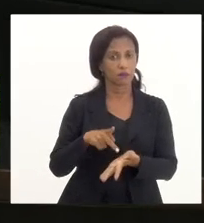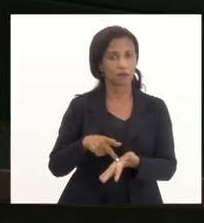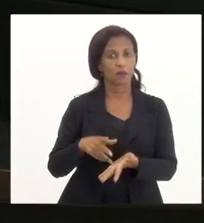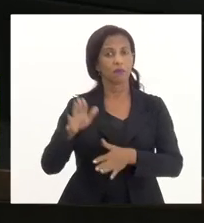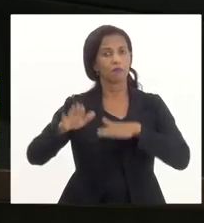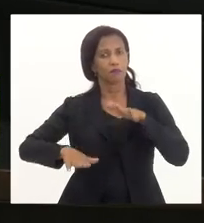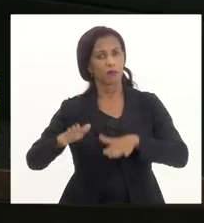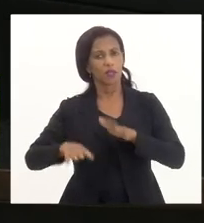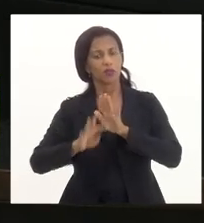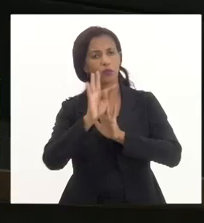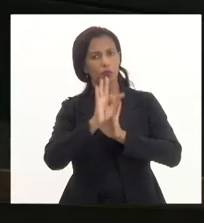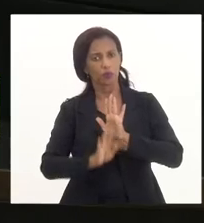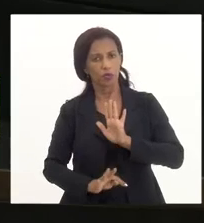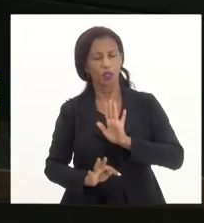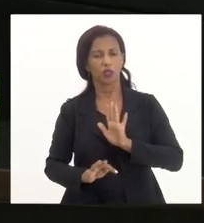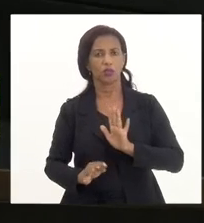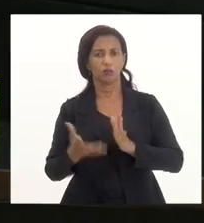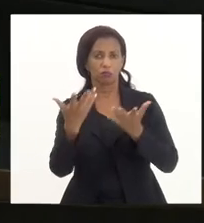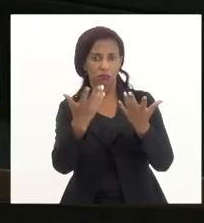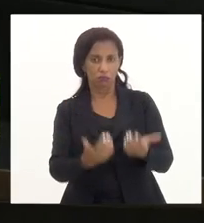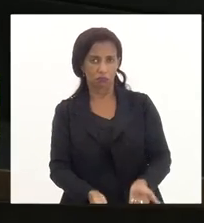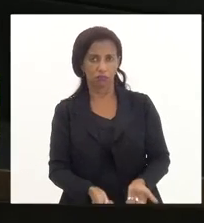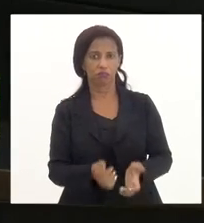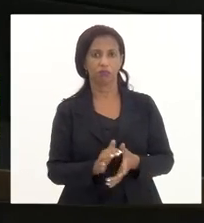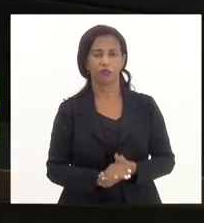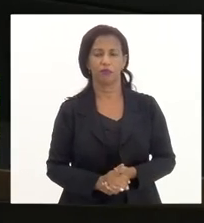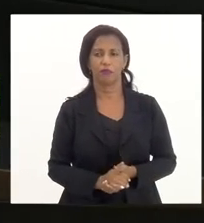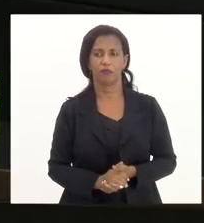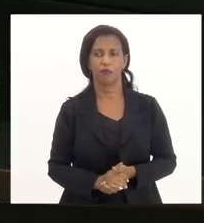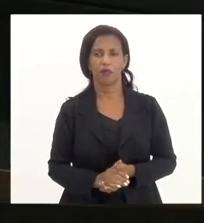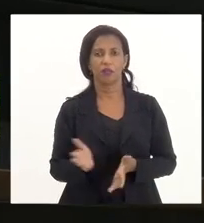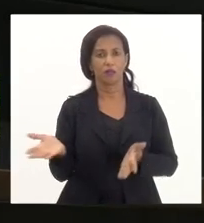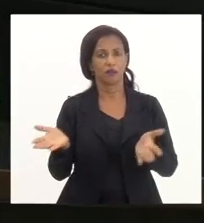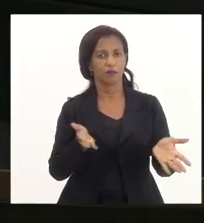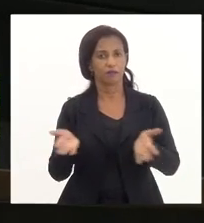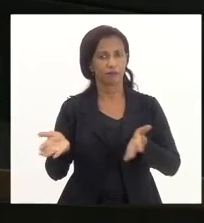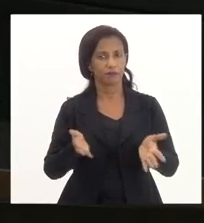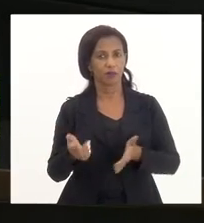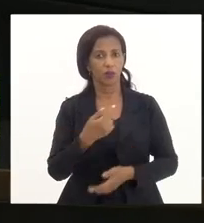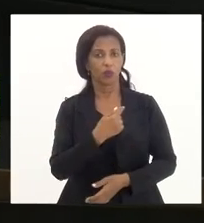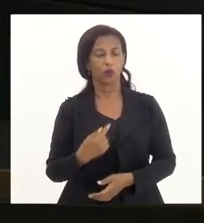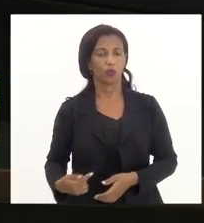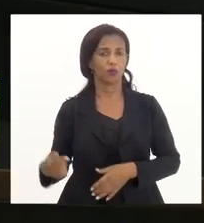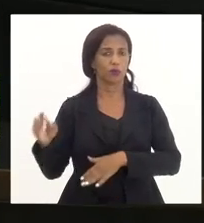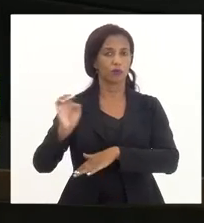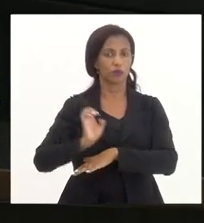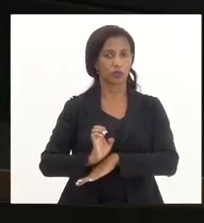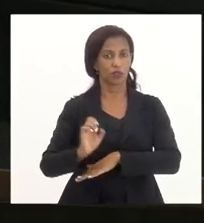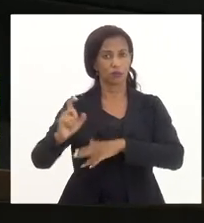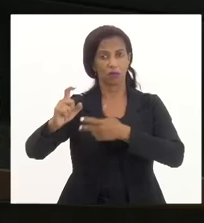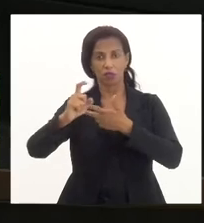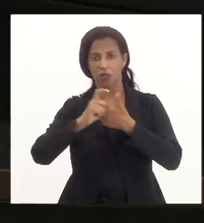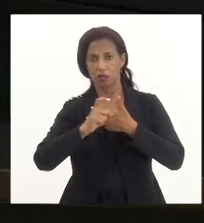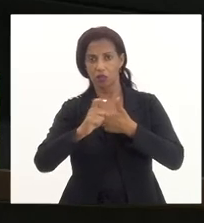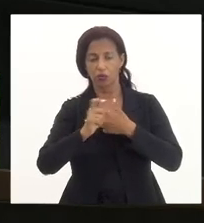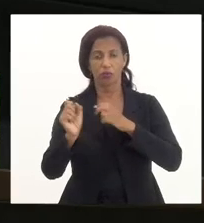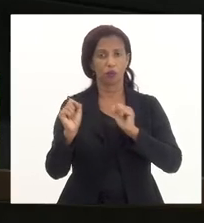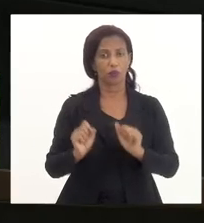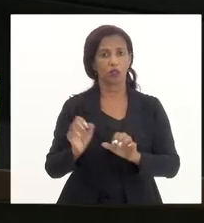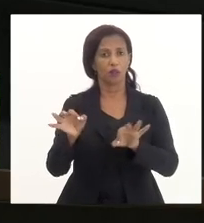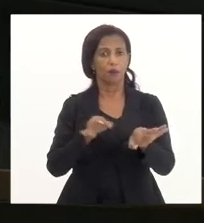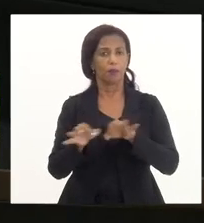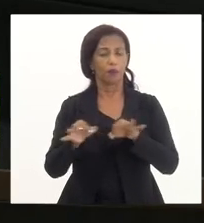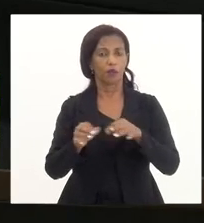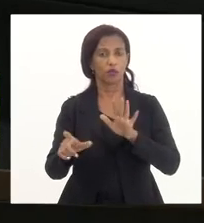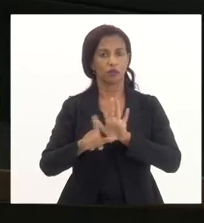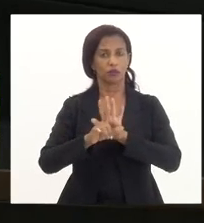ainda que o texto da Lei permitisse essa flexibilização o governo do estado executivo poderia mandar um